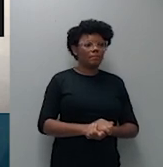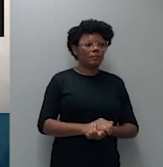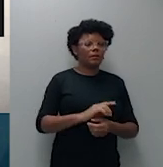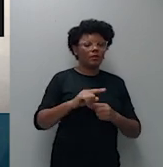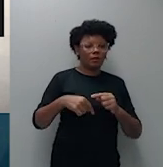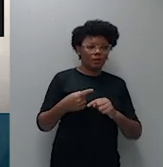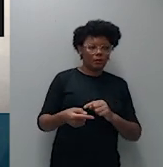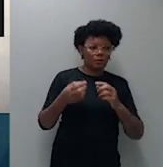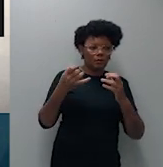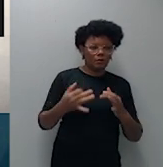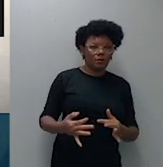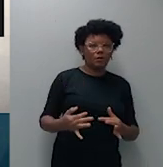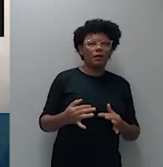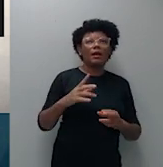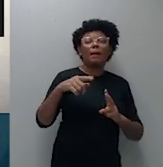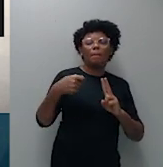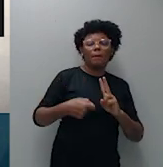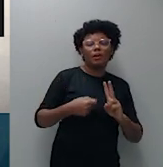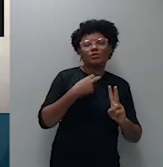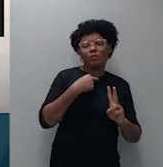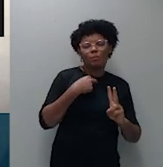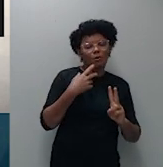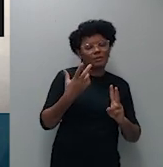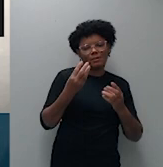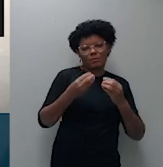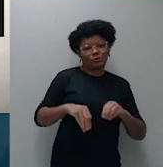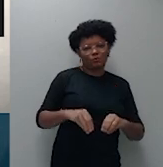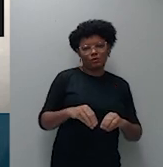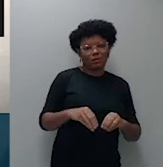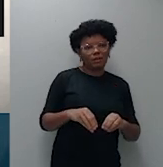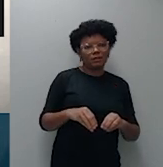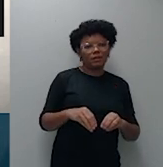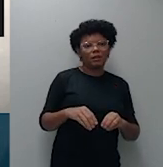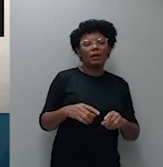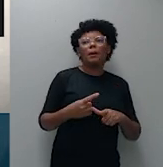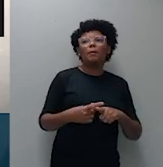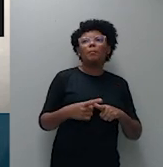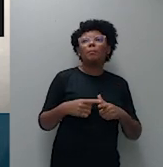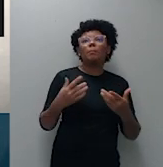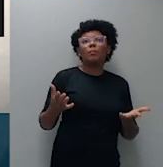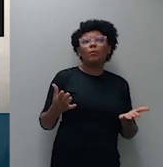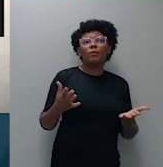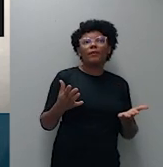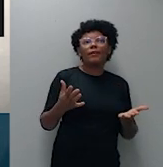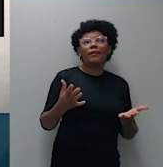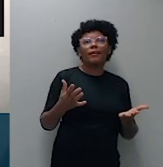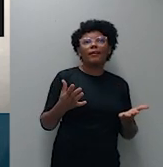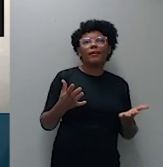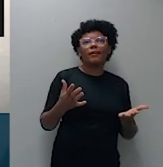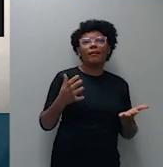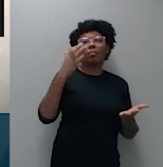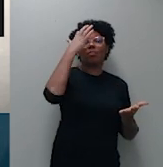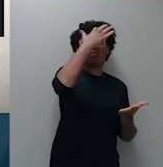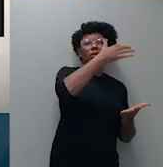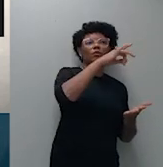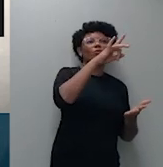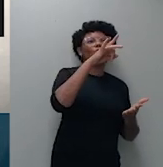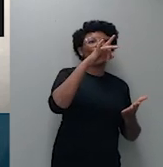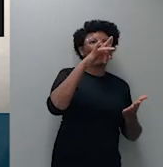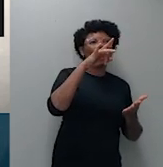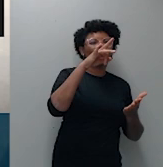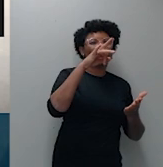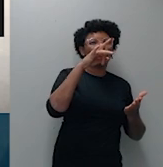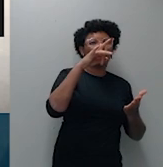em seguida dê a parte não pode ser prejudicada por equívoco do Poder Judiciário que